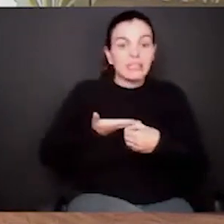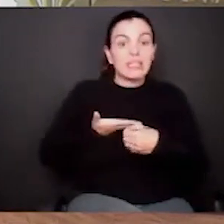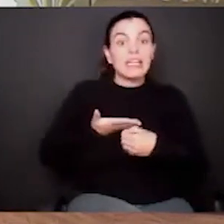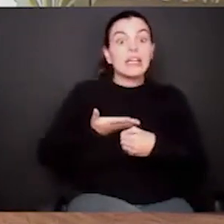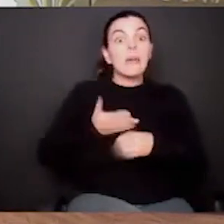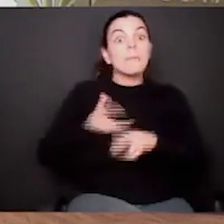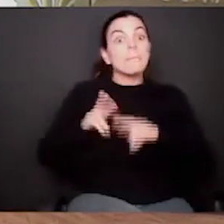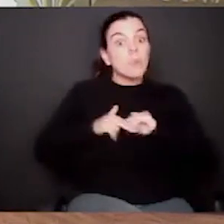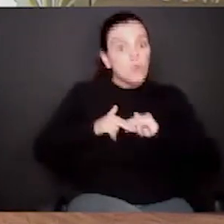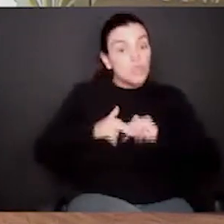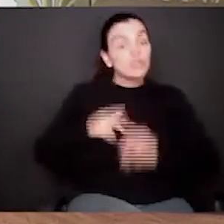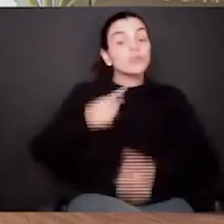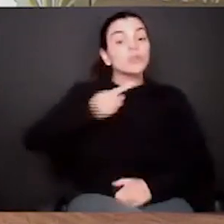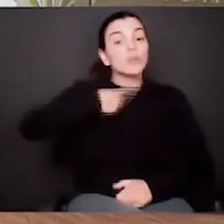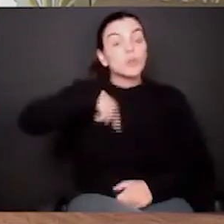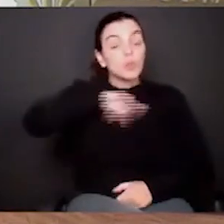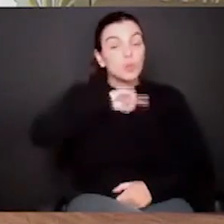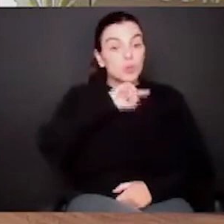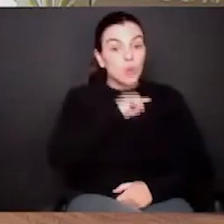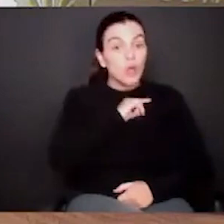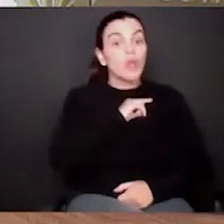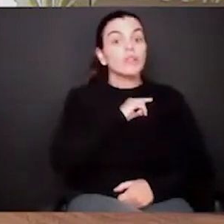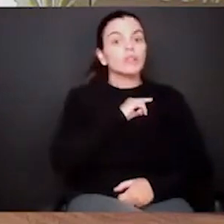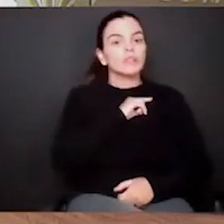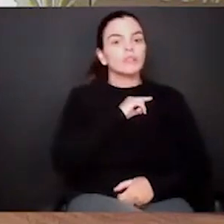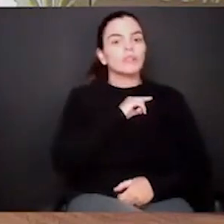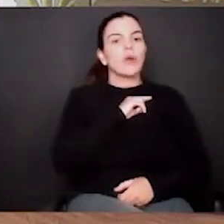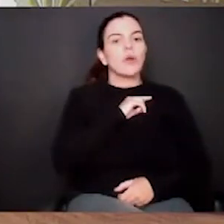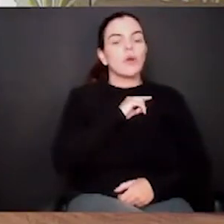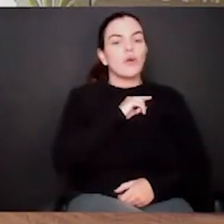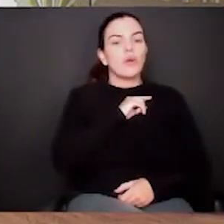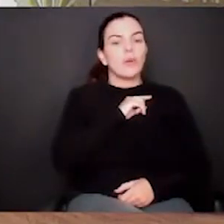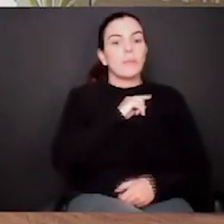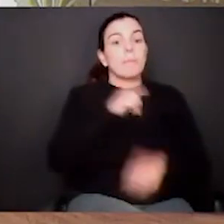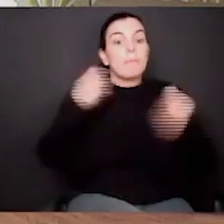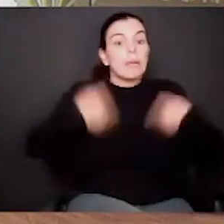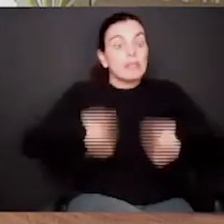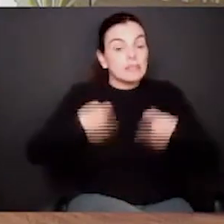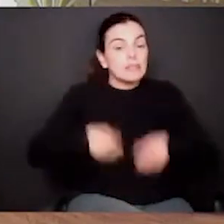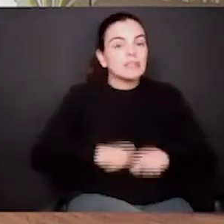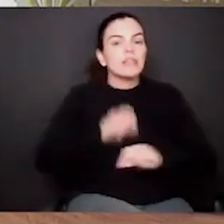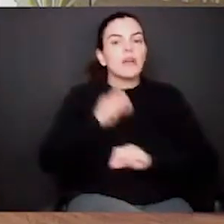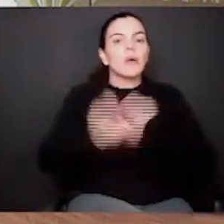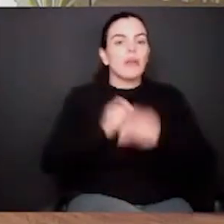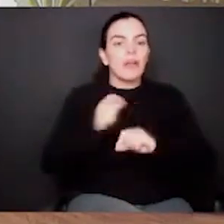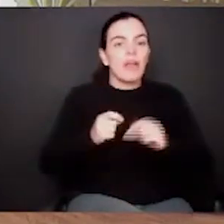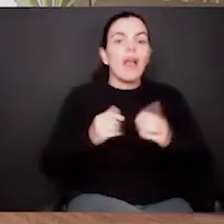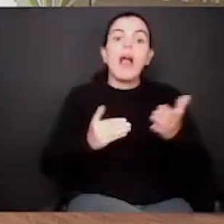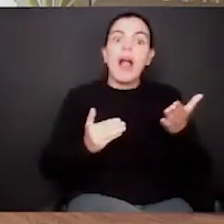do exemplo que passamos ao país, nós devemos aprovar esse plano,